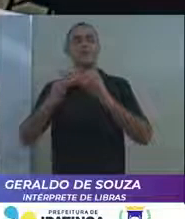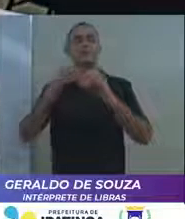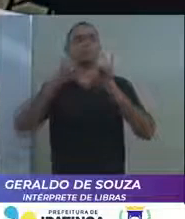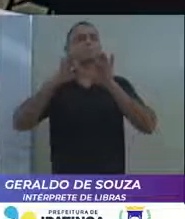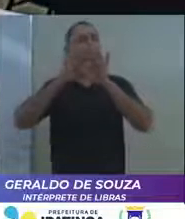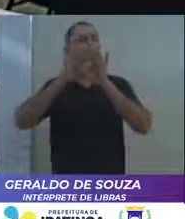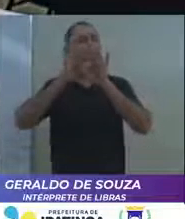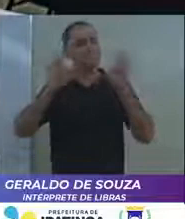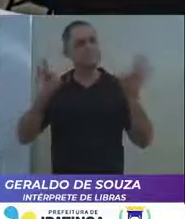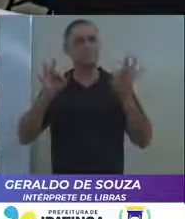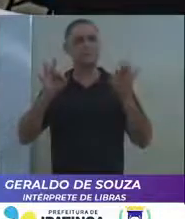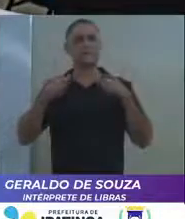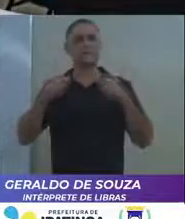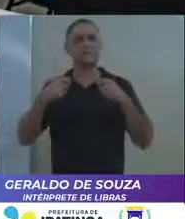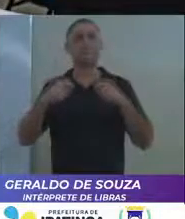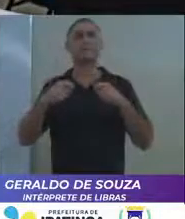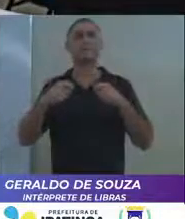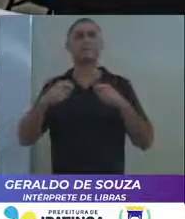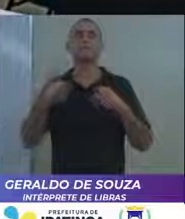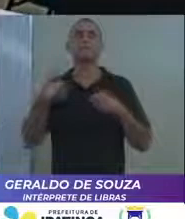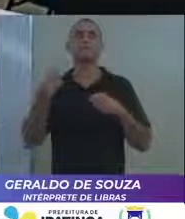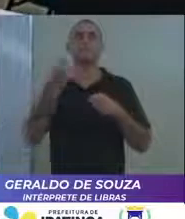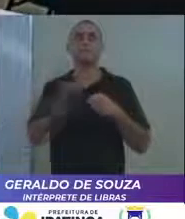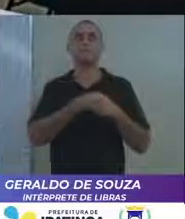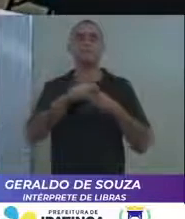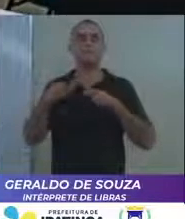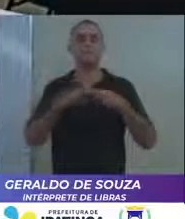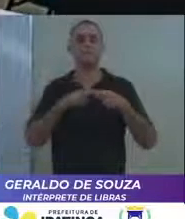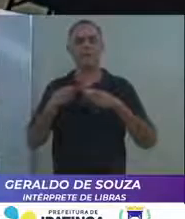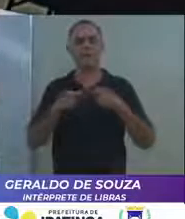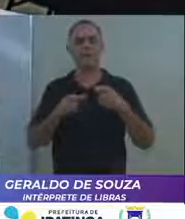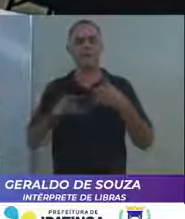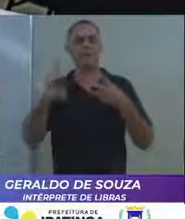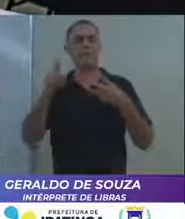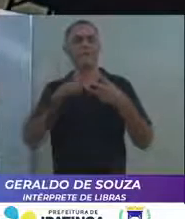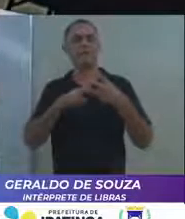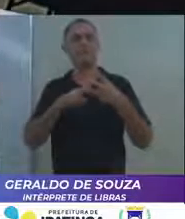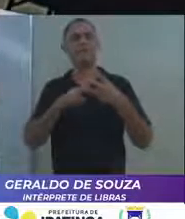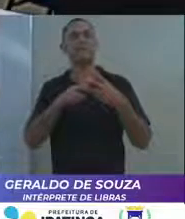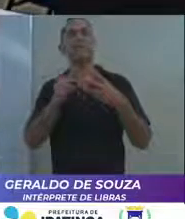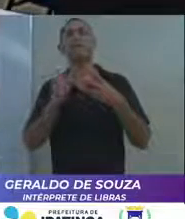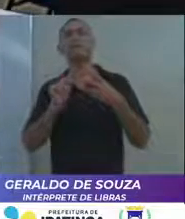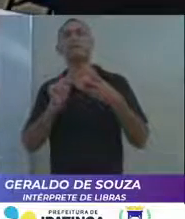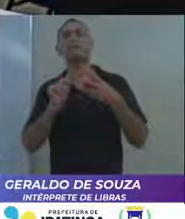a gente precisa trabalhar. Outra questão, gente, eu não sei quantos de vocês